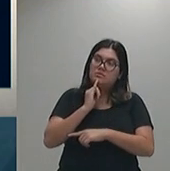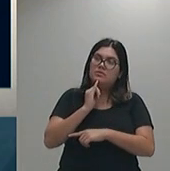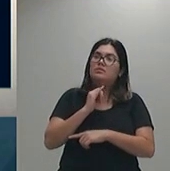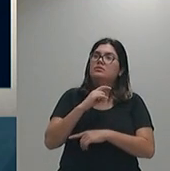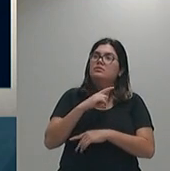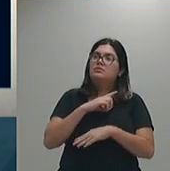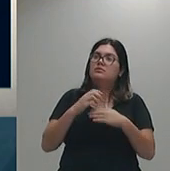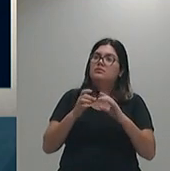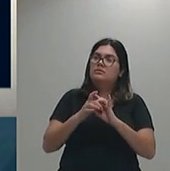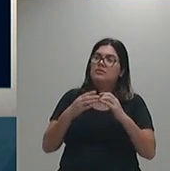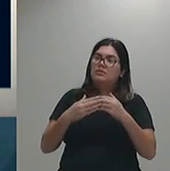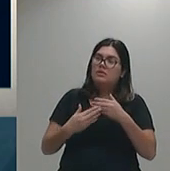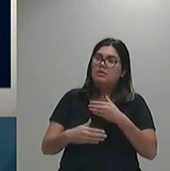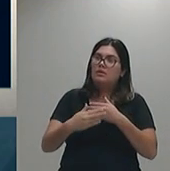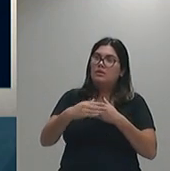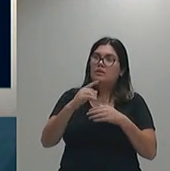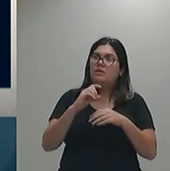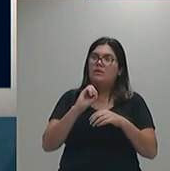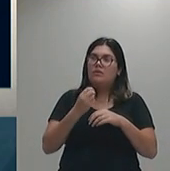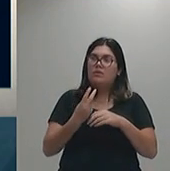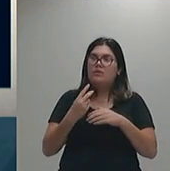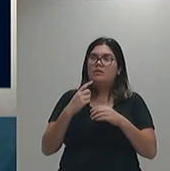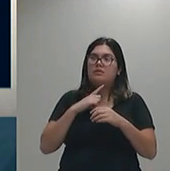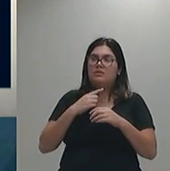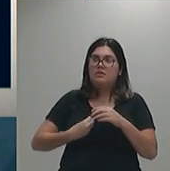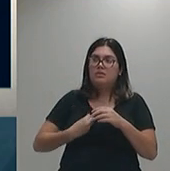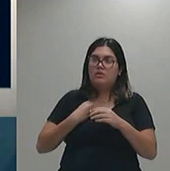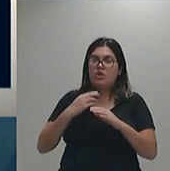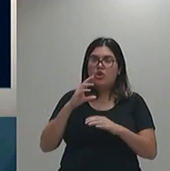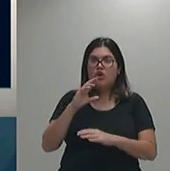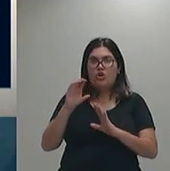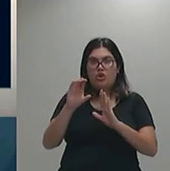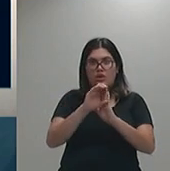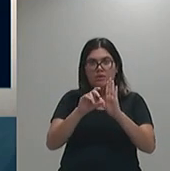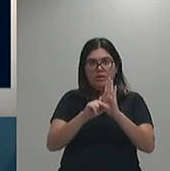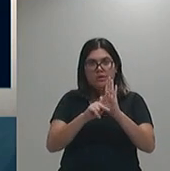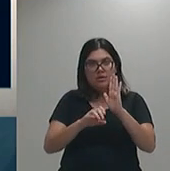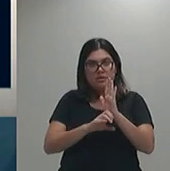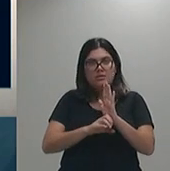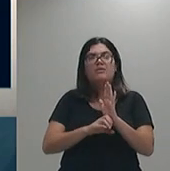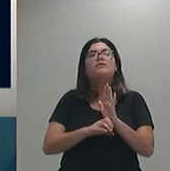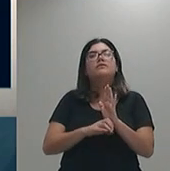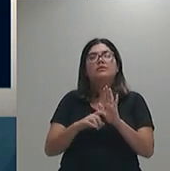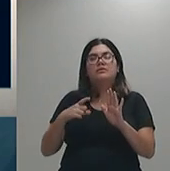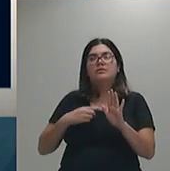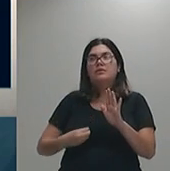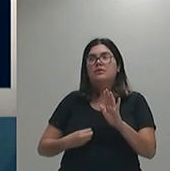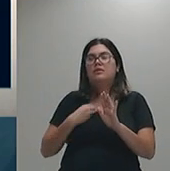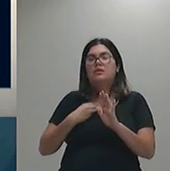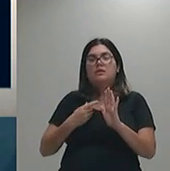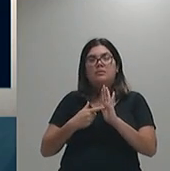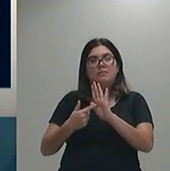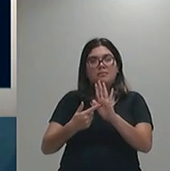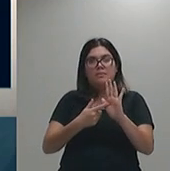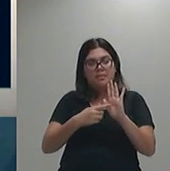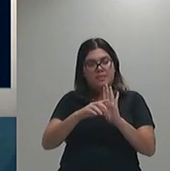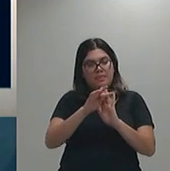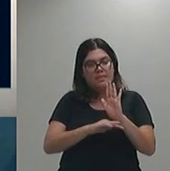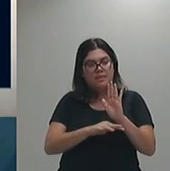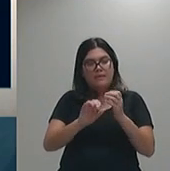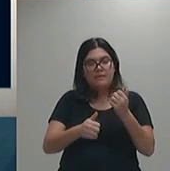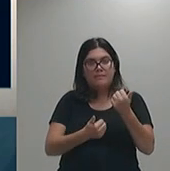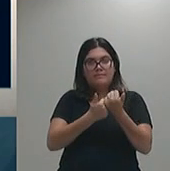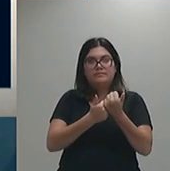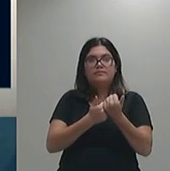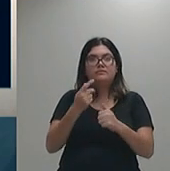ou continência estabelecida no Código Processo Civil A exemplo do que consta do parecer do douto procurador que tá